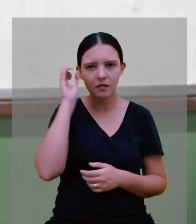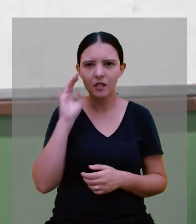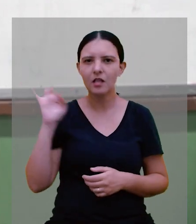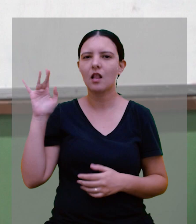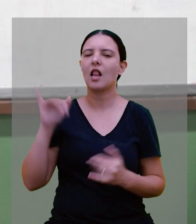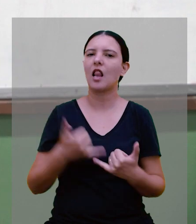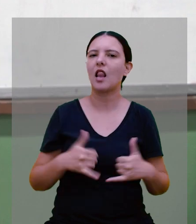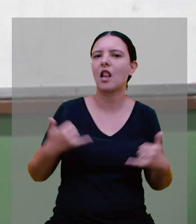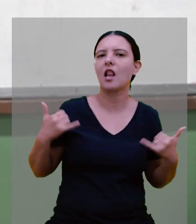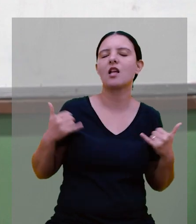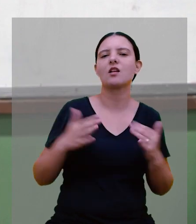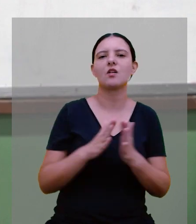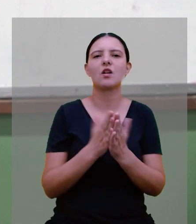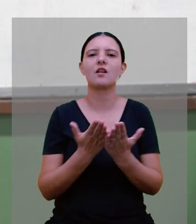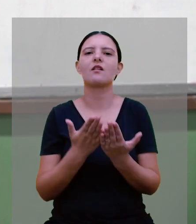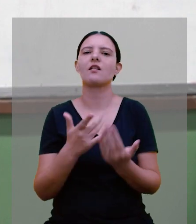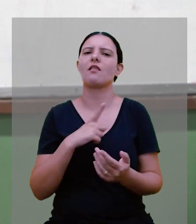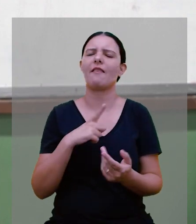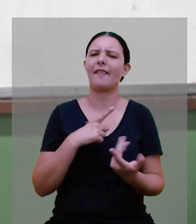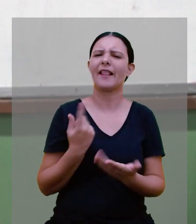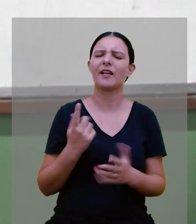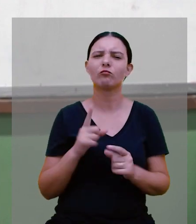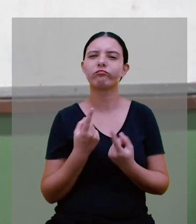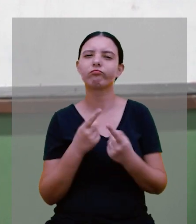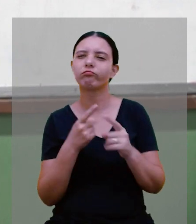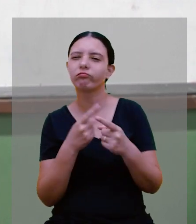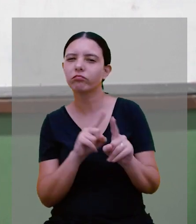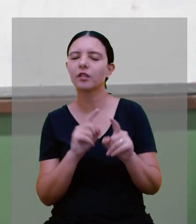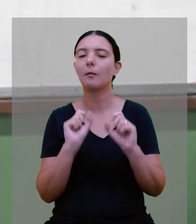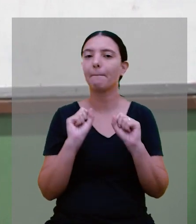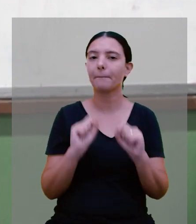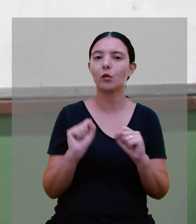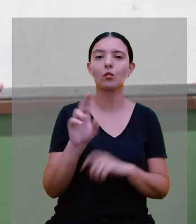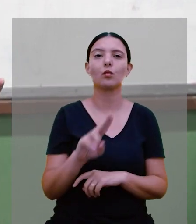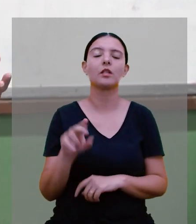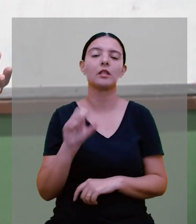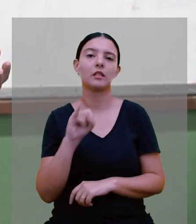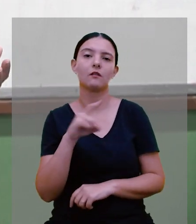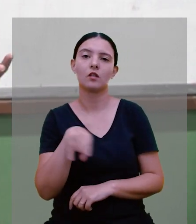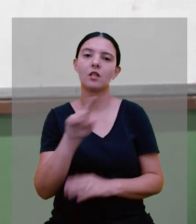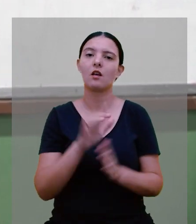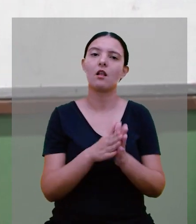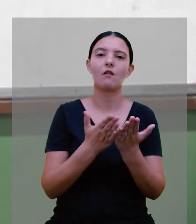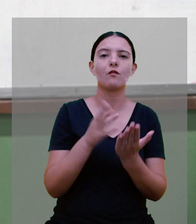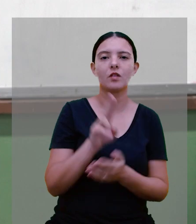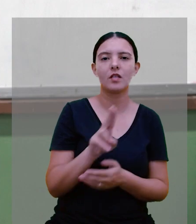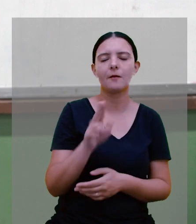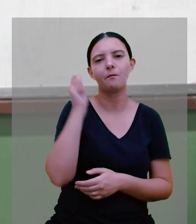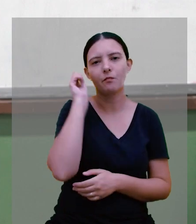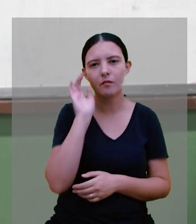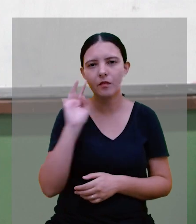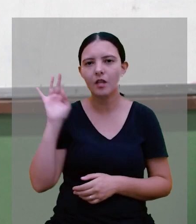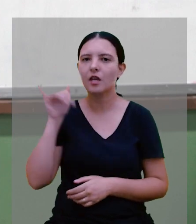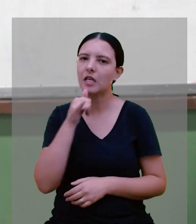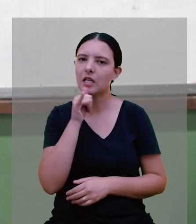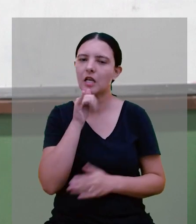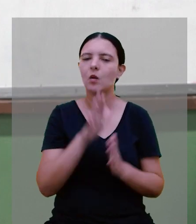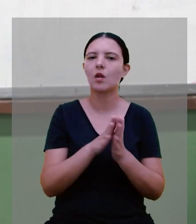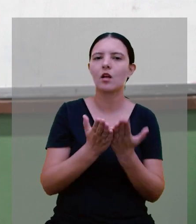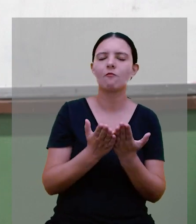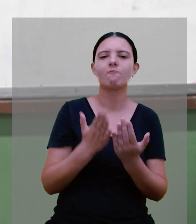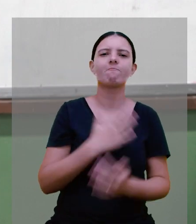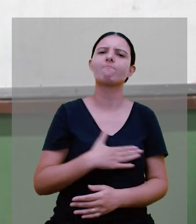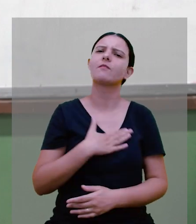essa energia que ele tem de contrariar pode ser usada se você usar os livros? Você consegue imaginar que o livro é uma forma